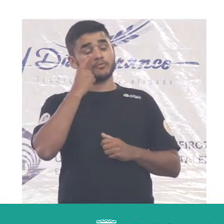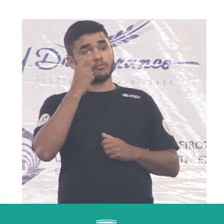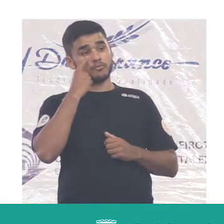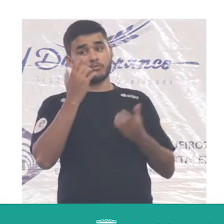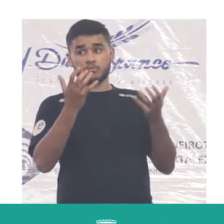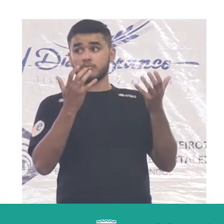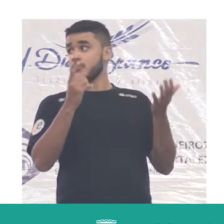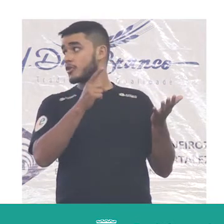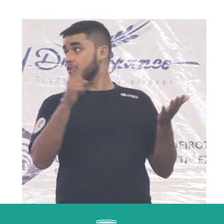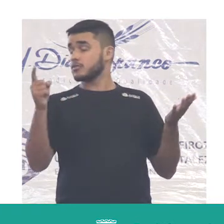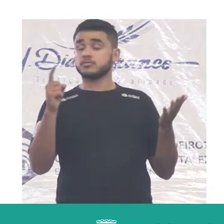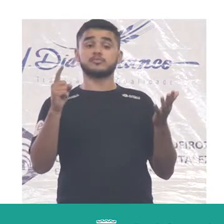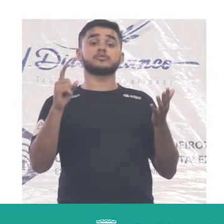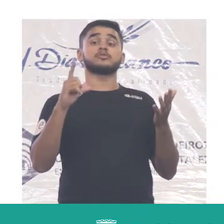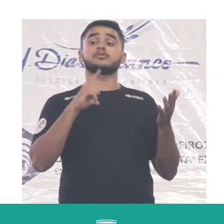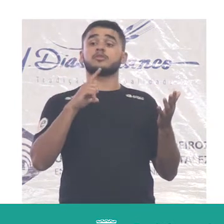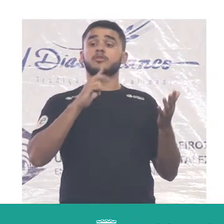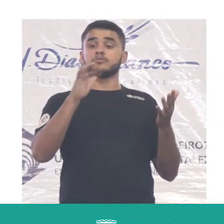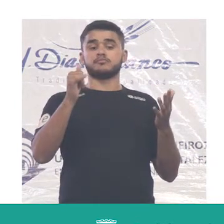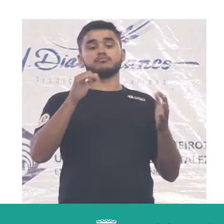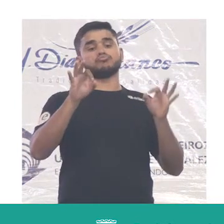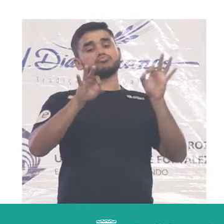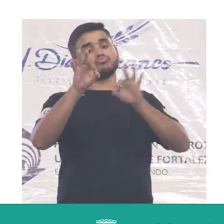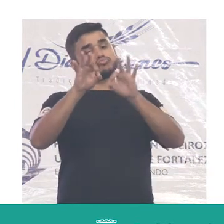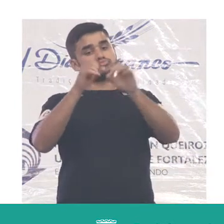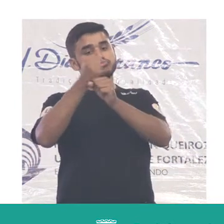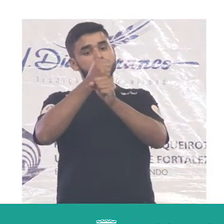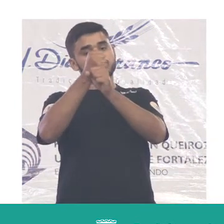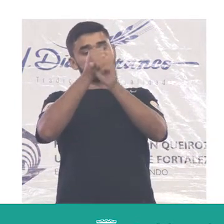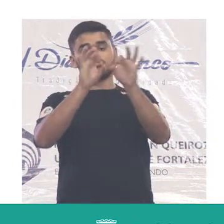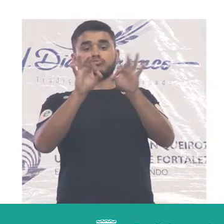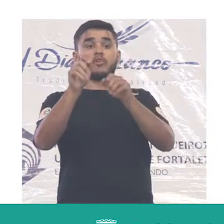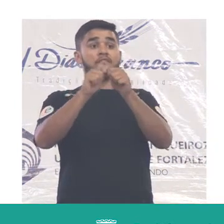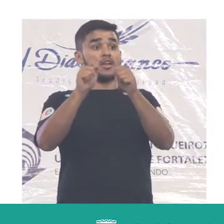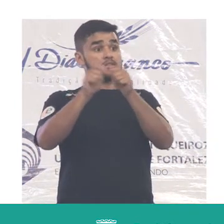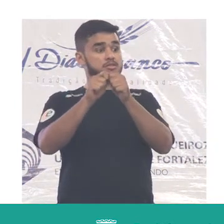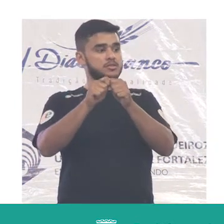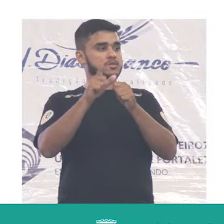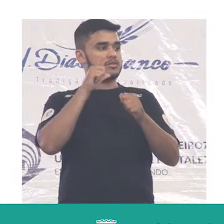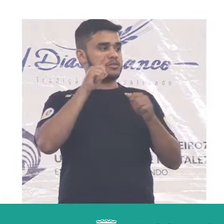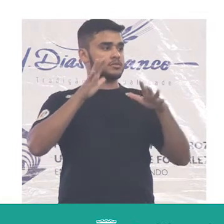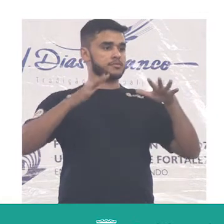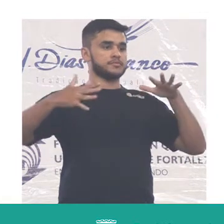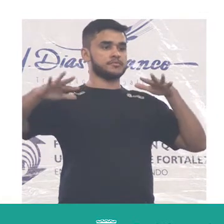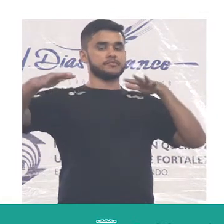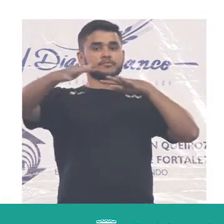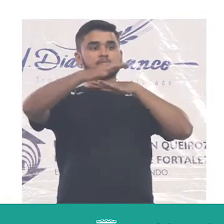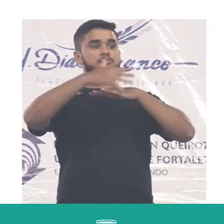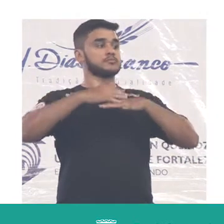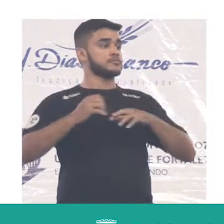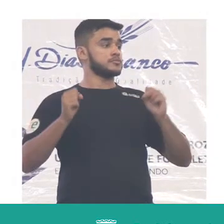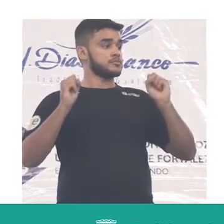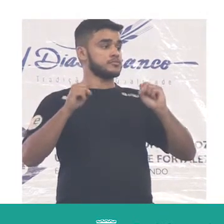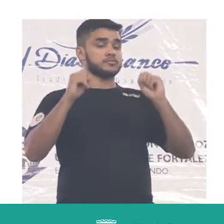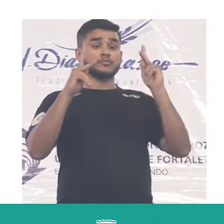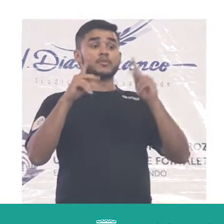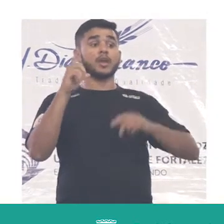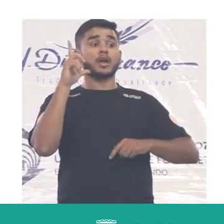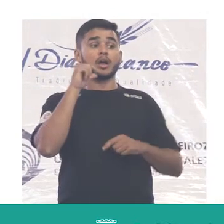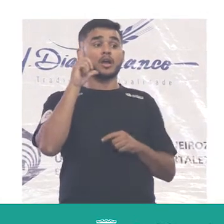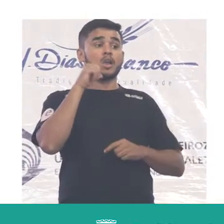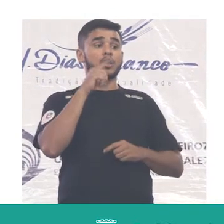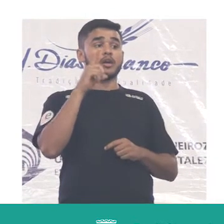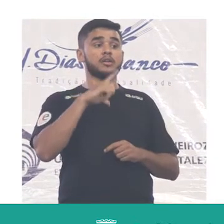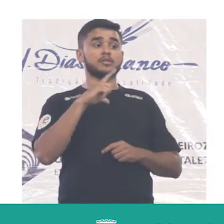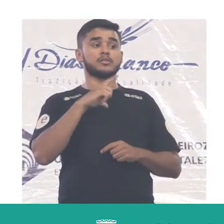Deseja-se que, após a construção dessa ilha, depois dessa ilha construída, a água